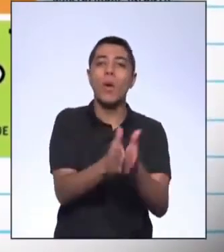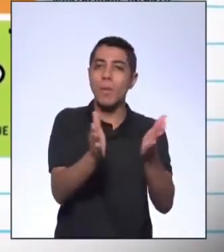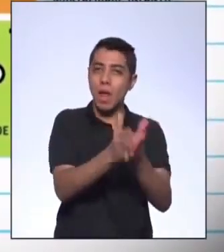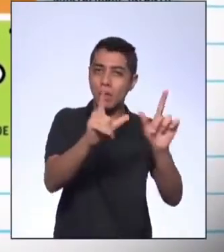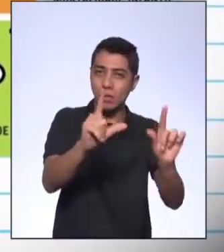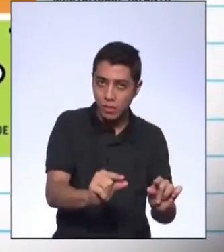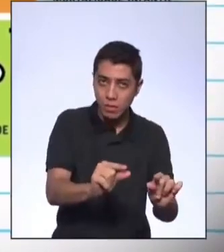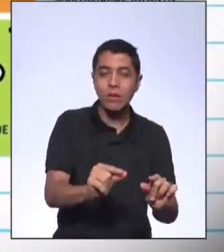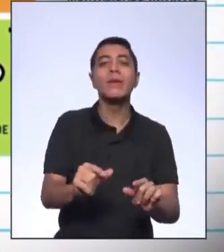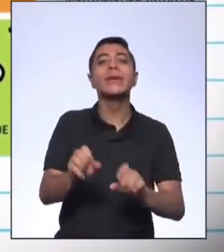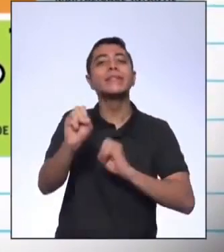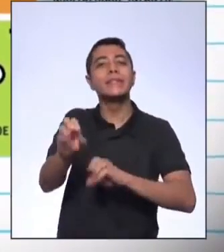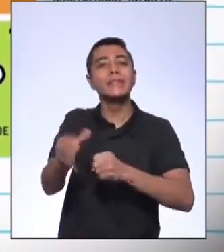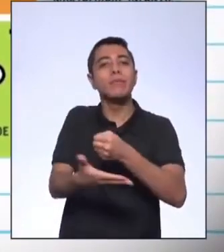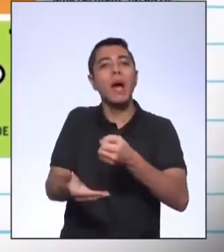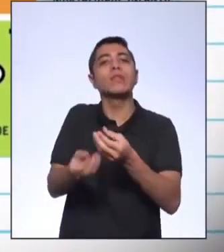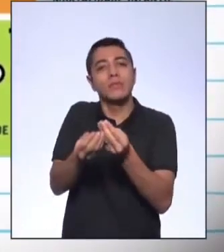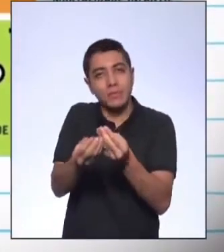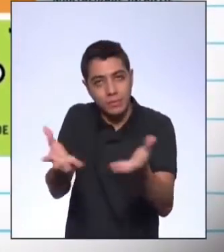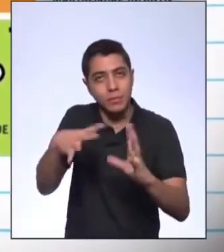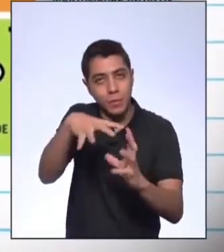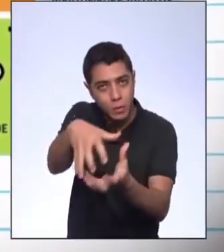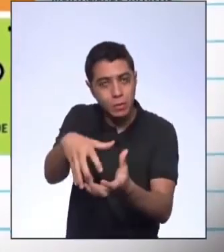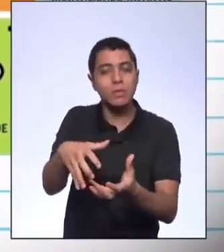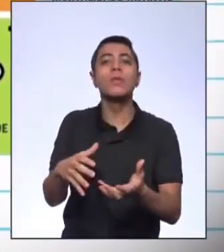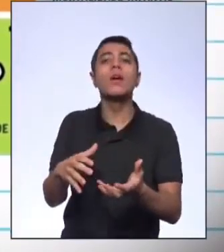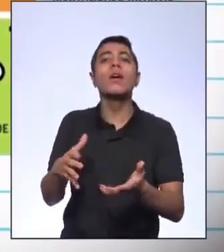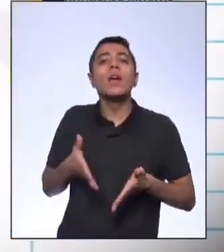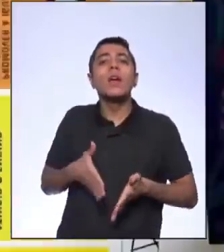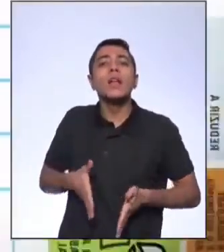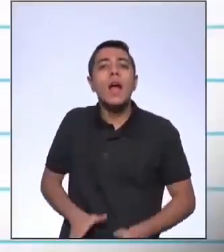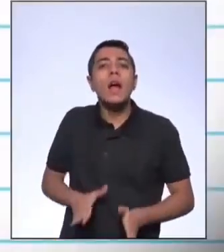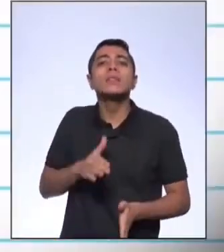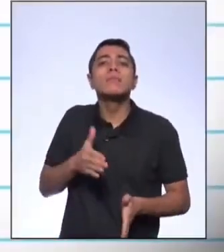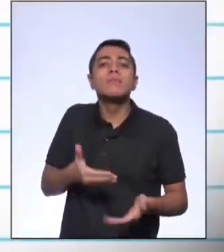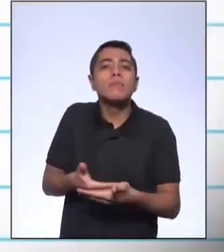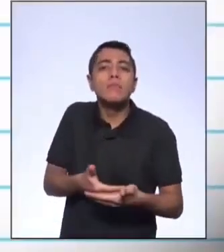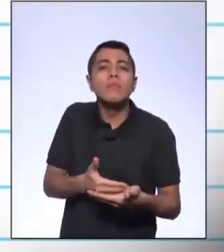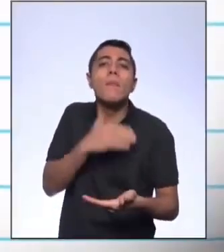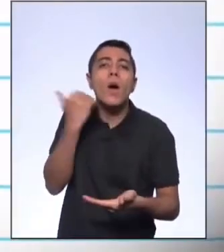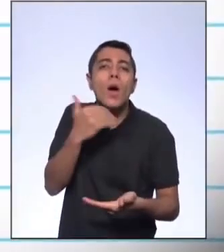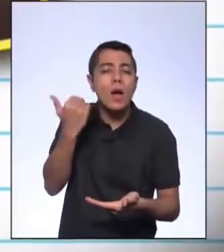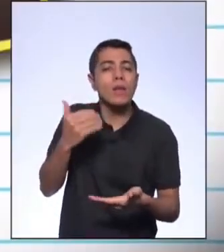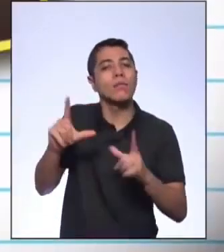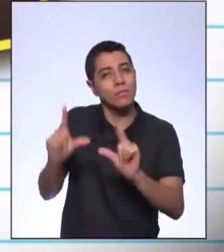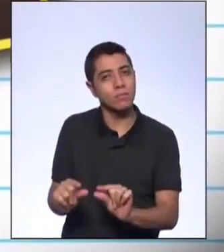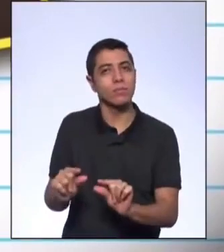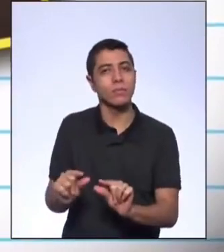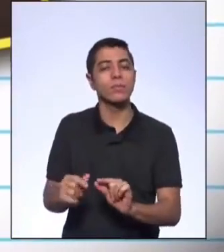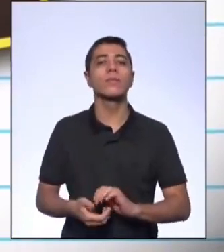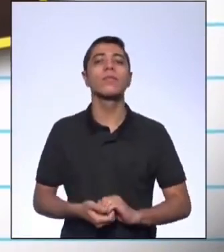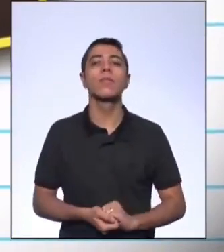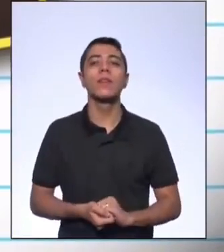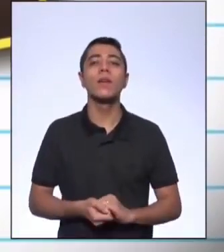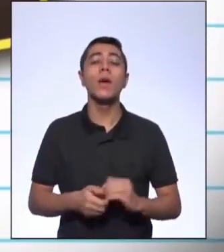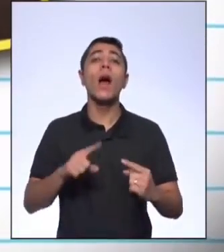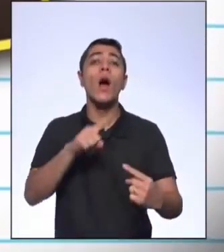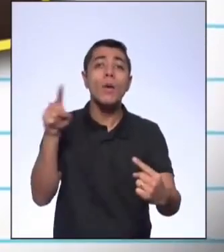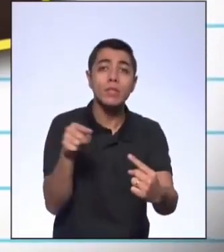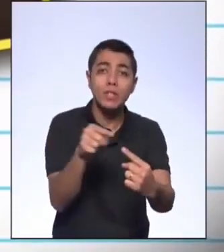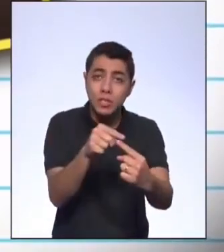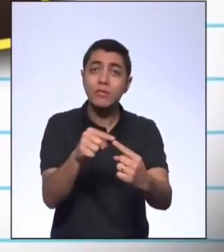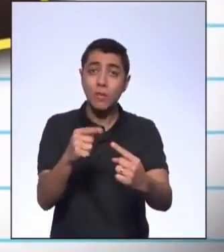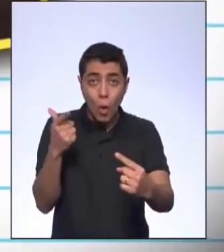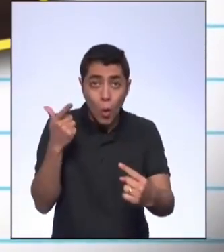do ensino básico EA redução da mortalidade infantil afinal de contas quando estabelecemos objetivos e metas tendemos a nos